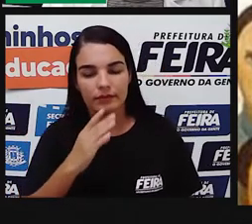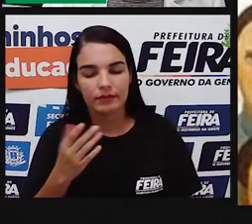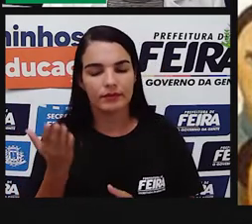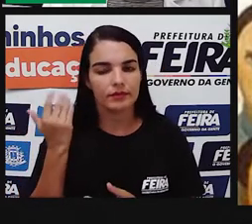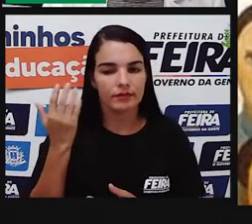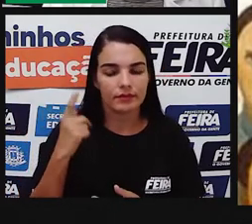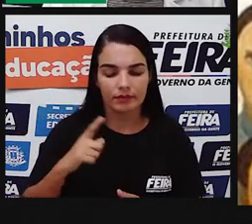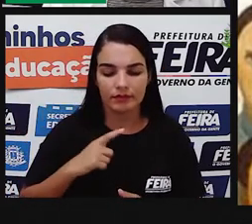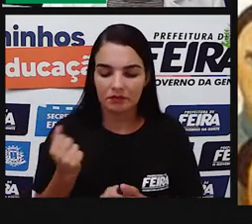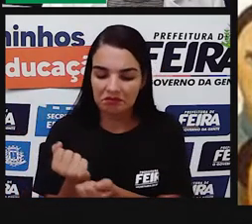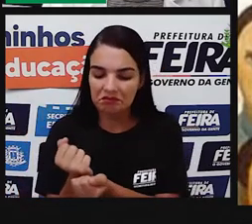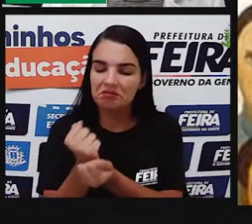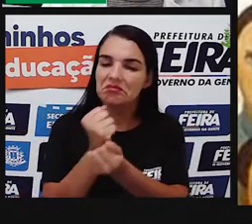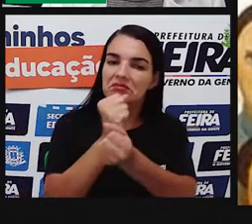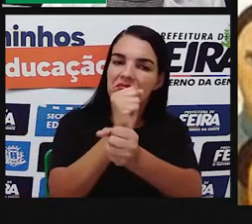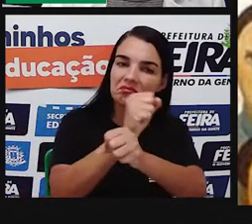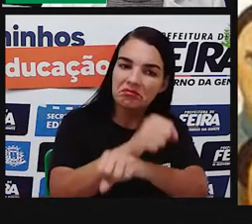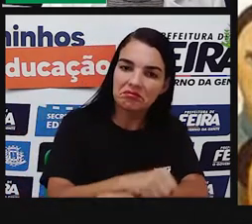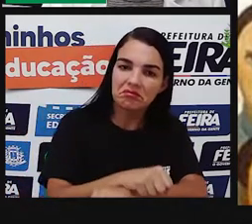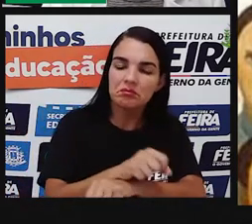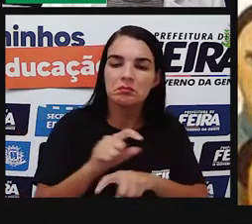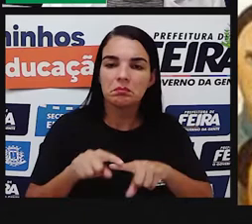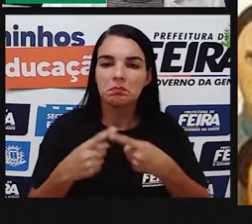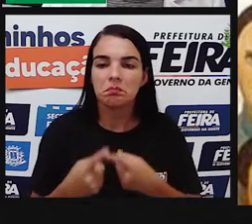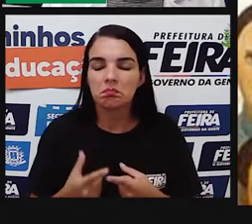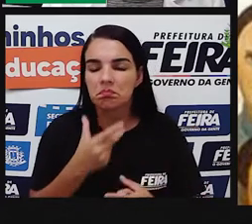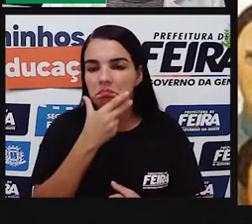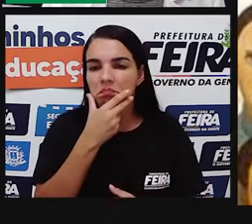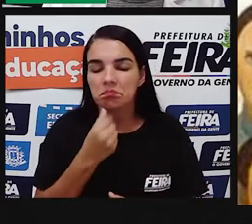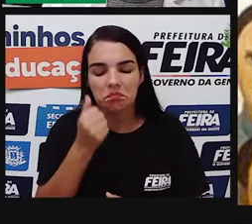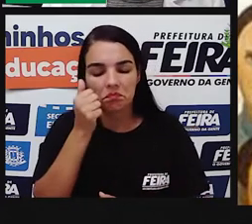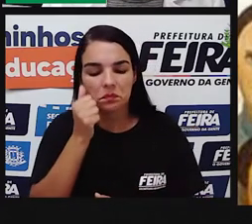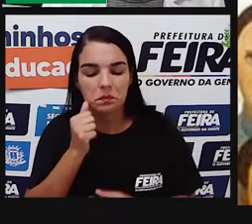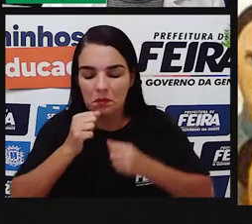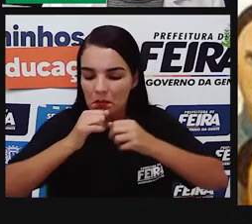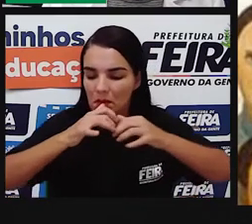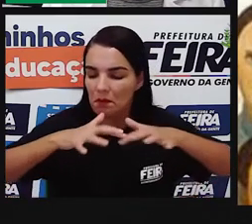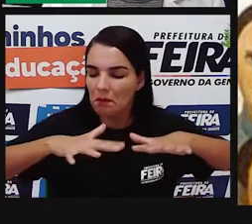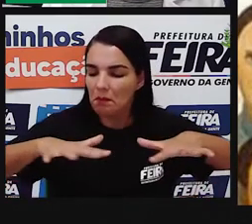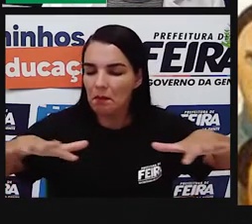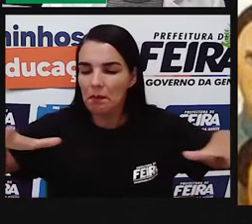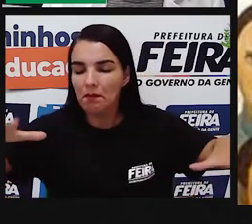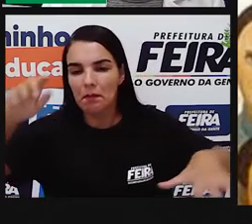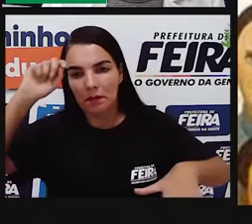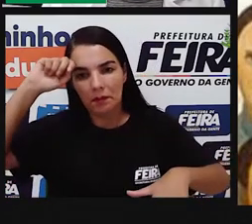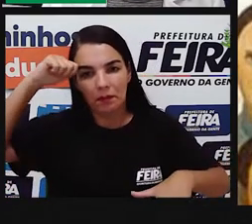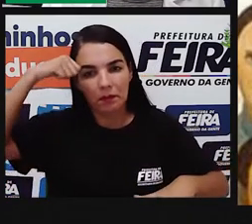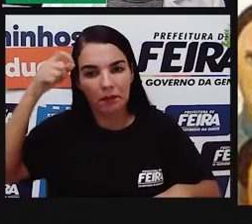escravidão, os negros se espalharam por todo o país e sua cultura